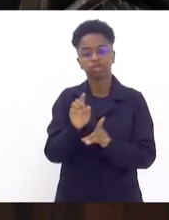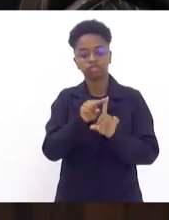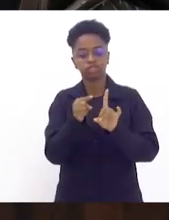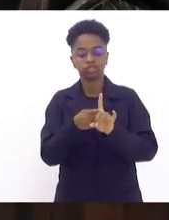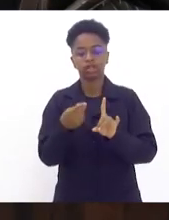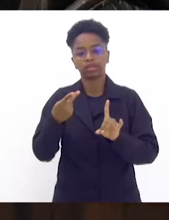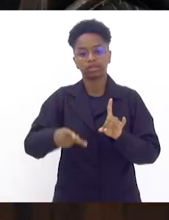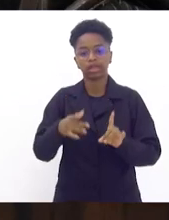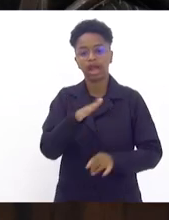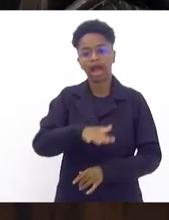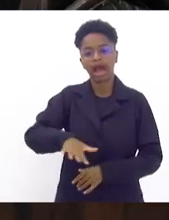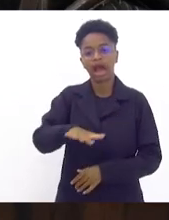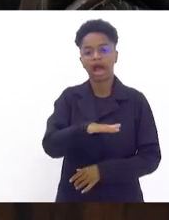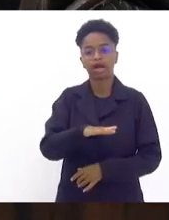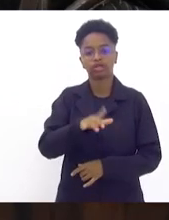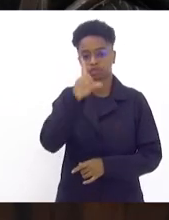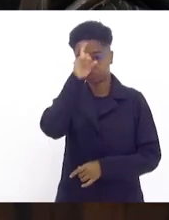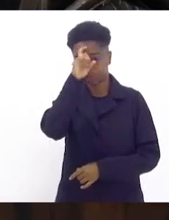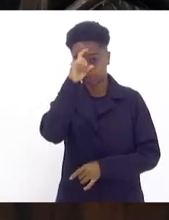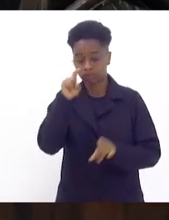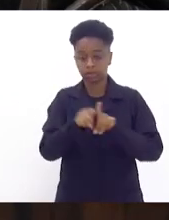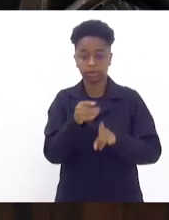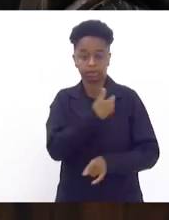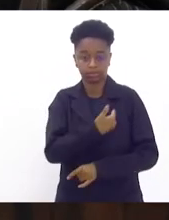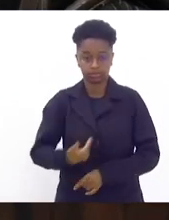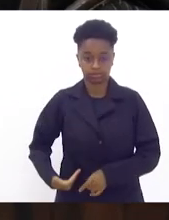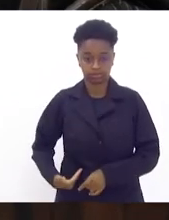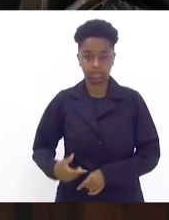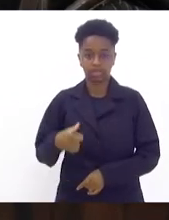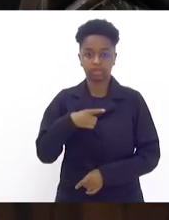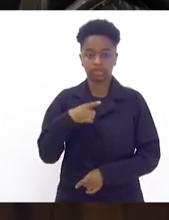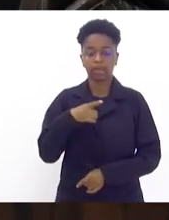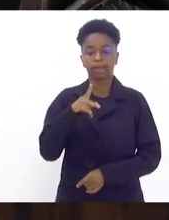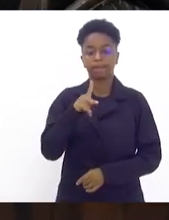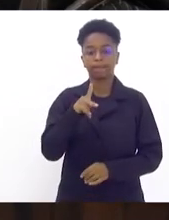da gestante da rede hospitalar e pública. Pareceres.